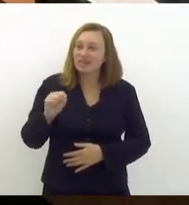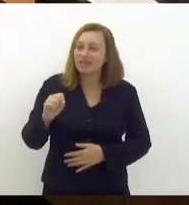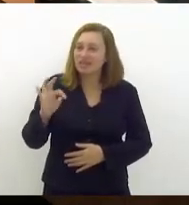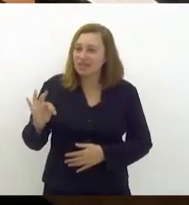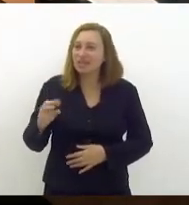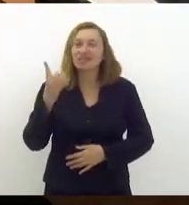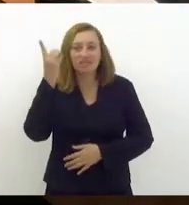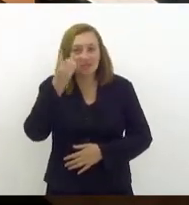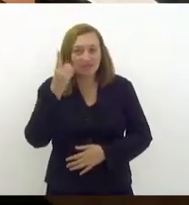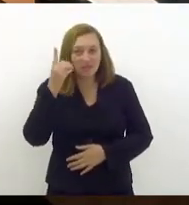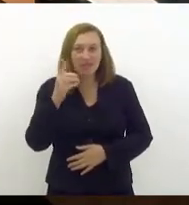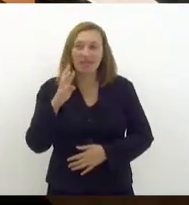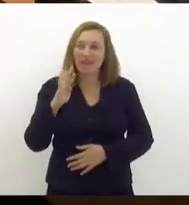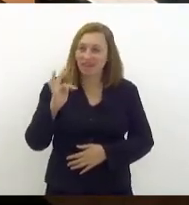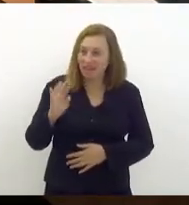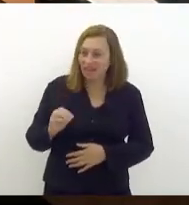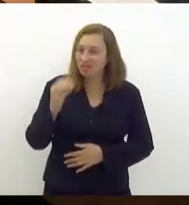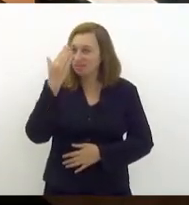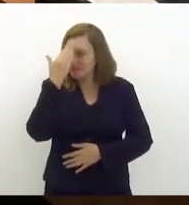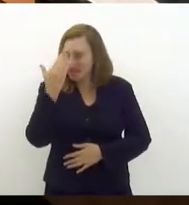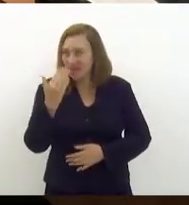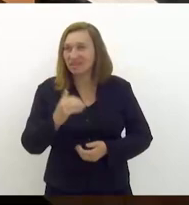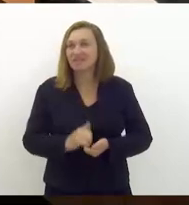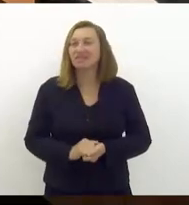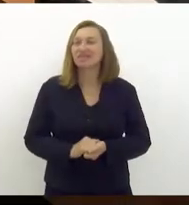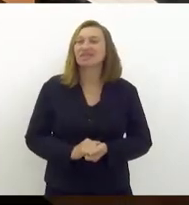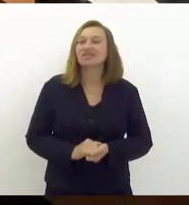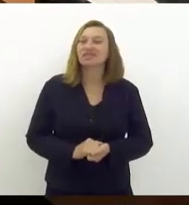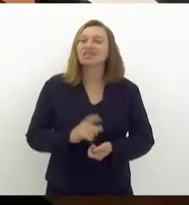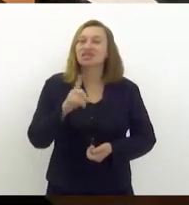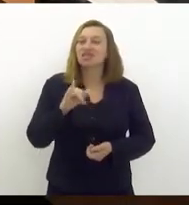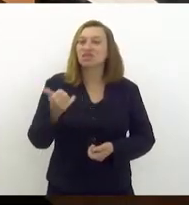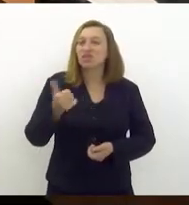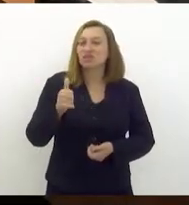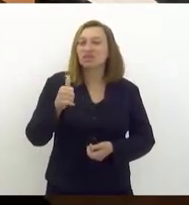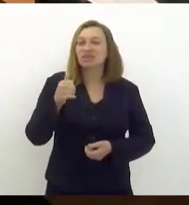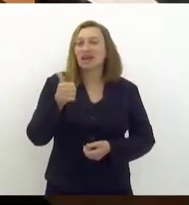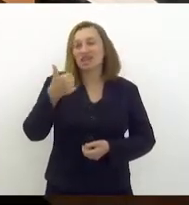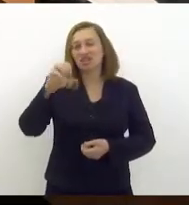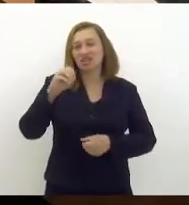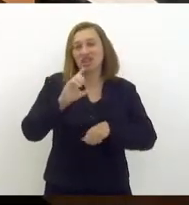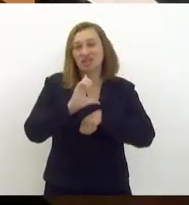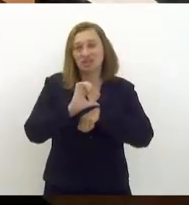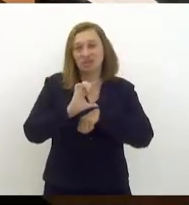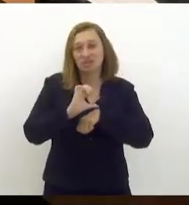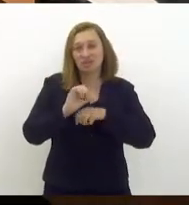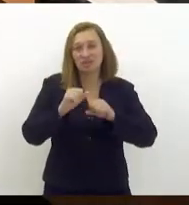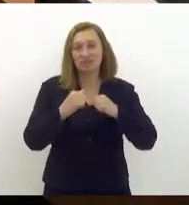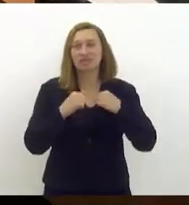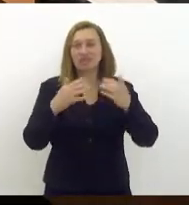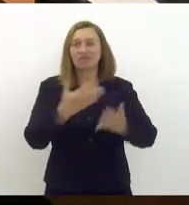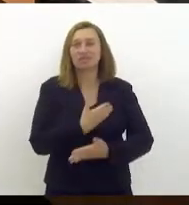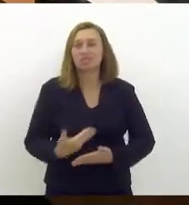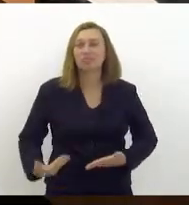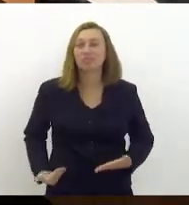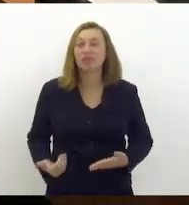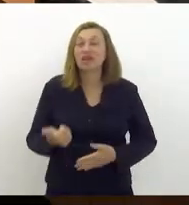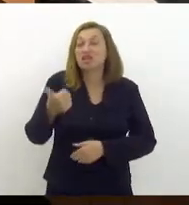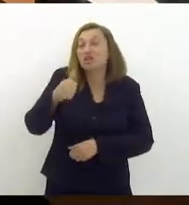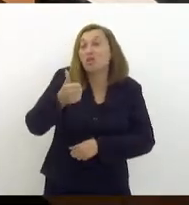Deputado Renato Machado Obrigada todos dia 11 às 10 horas para essa audiência